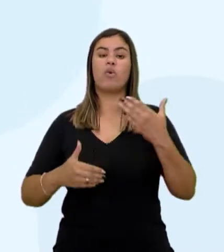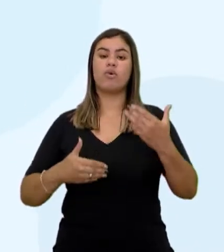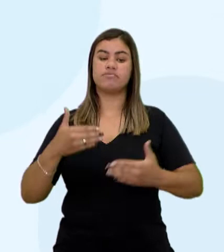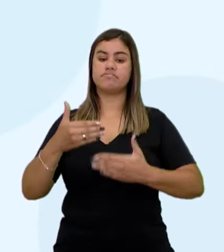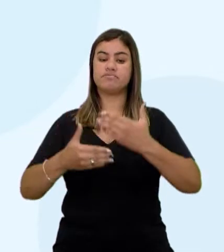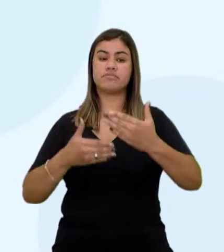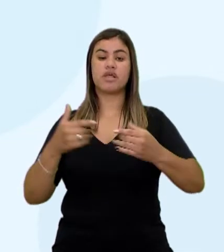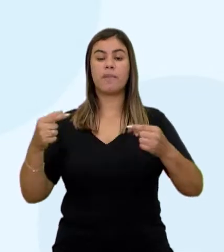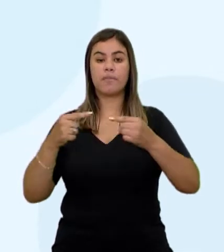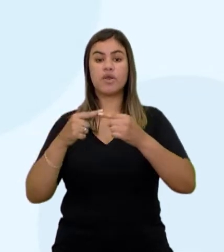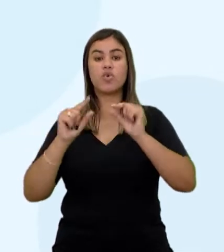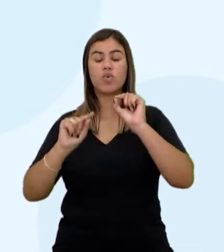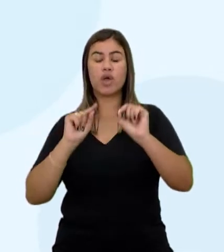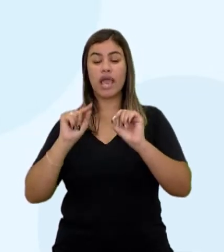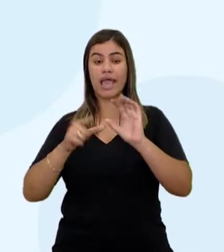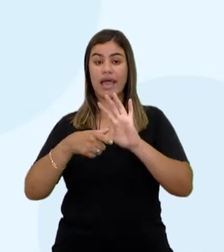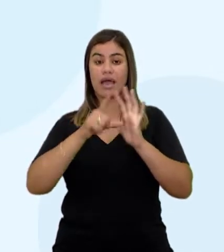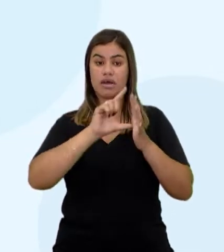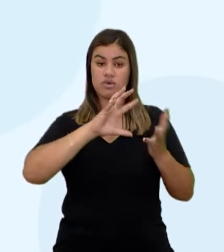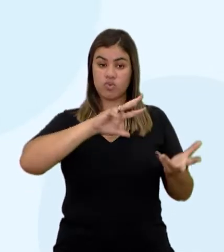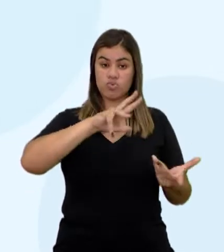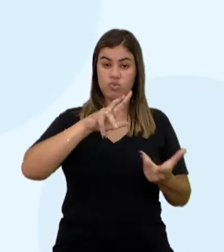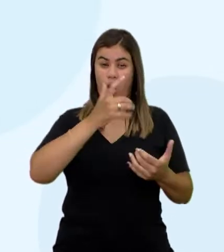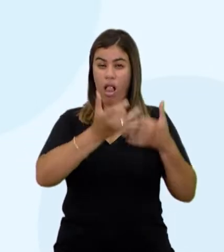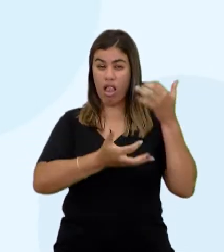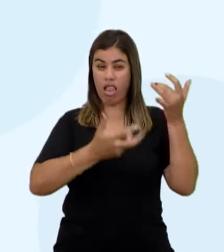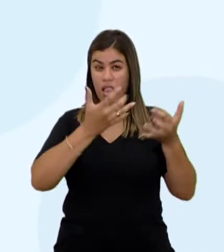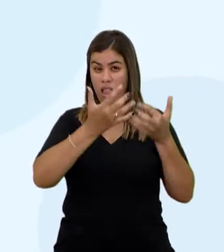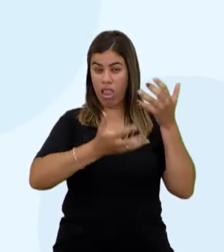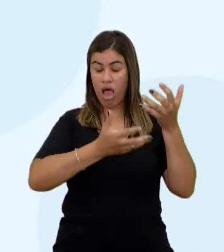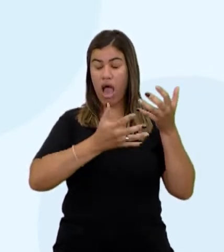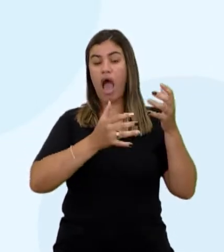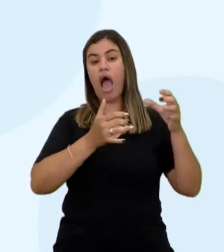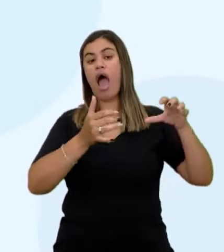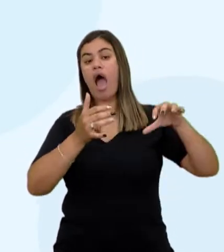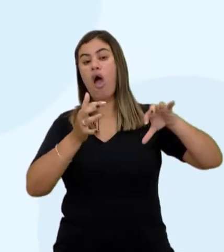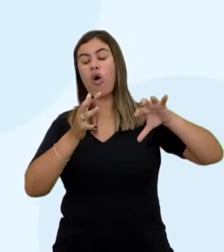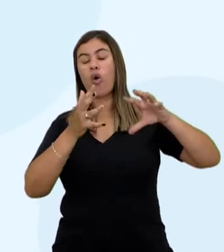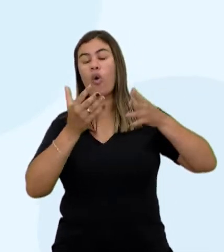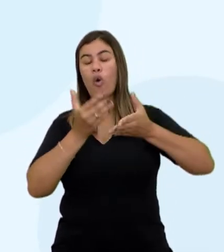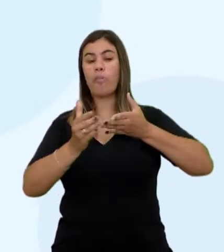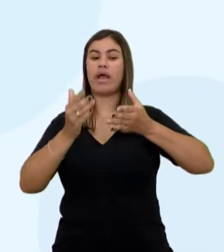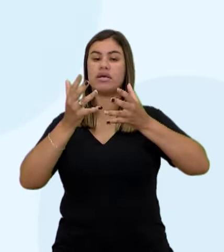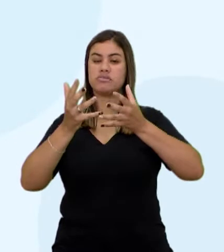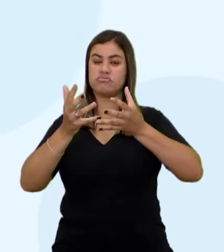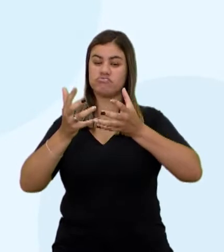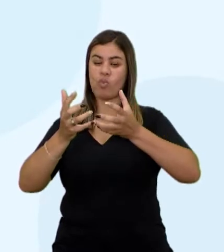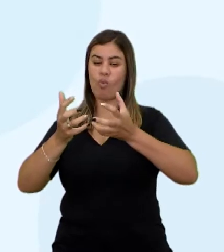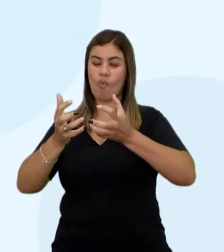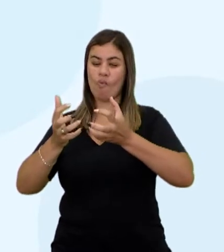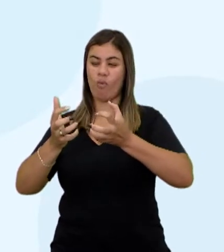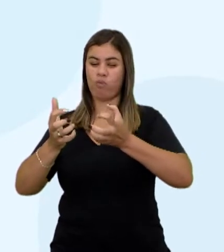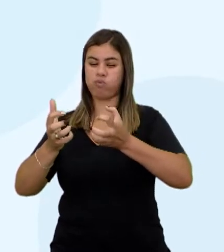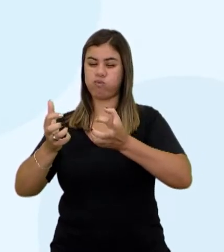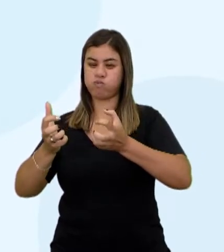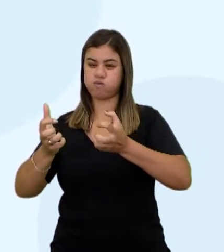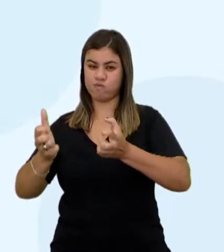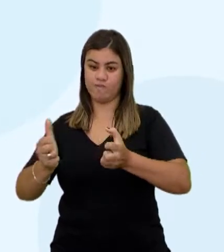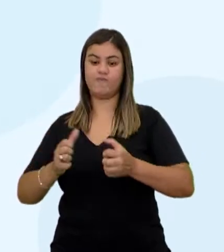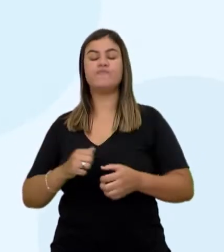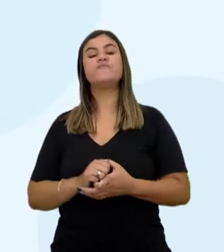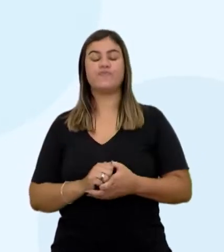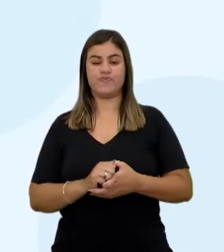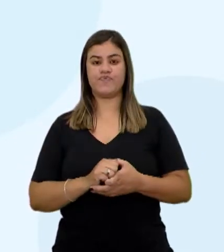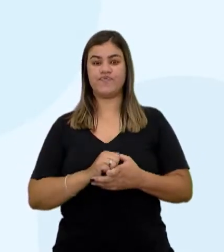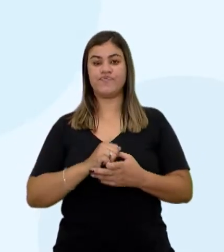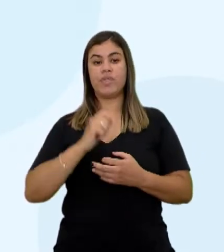de resfriamento do planeta, né? Então nós chamamos de era pré-cambriana porque ela vem antes do